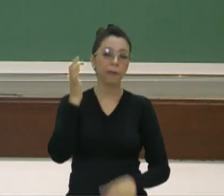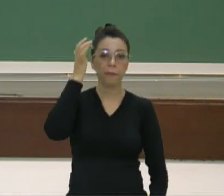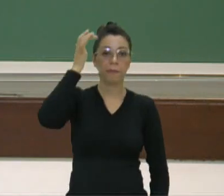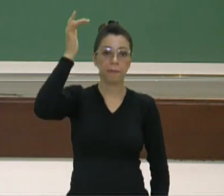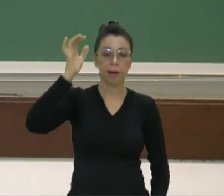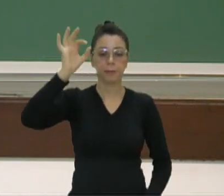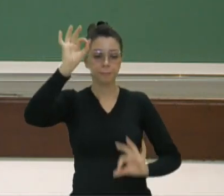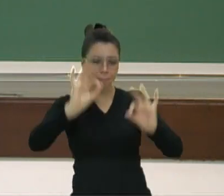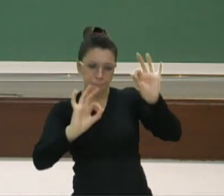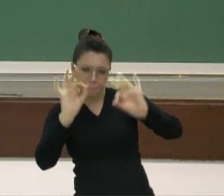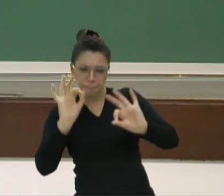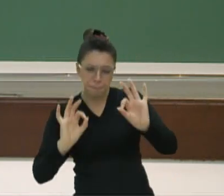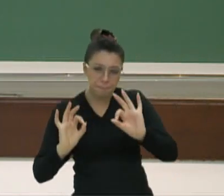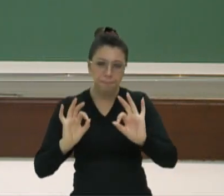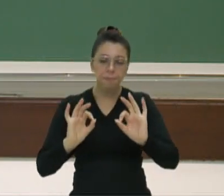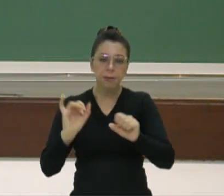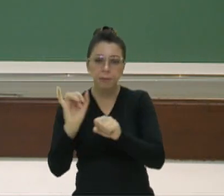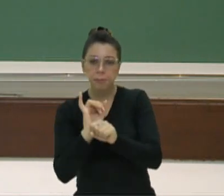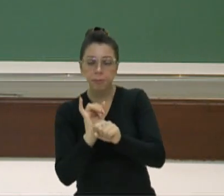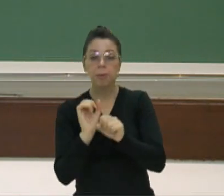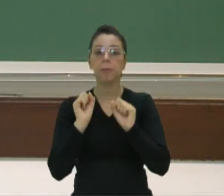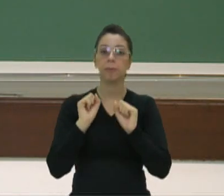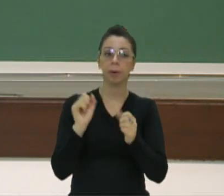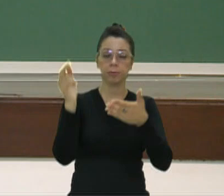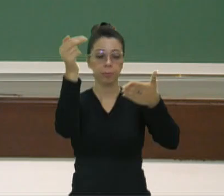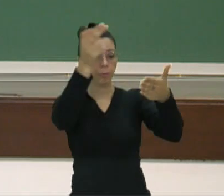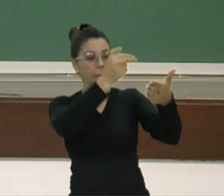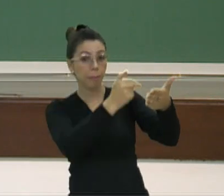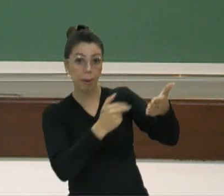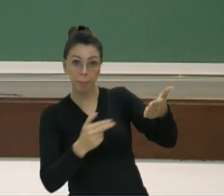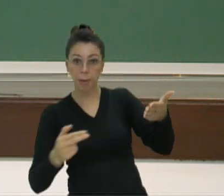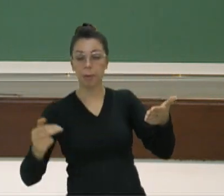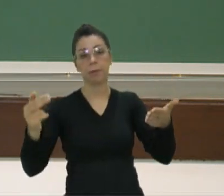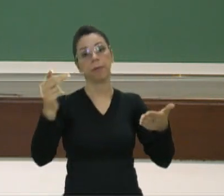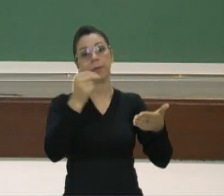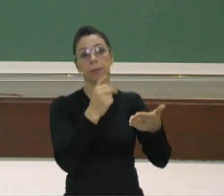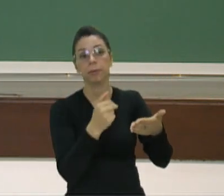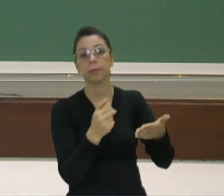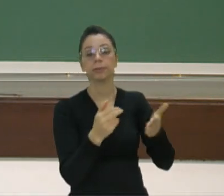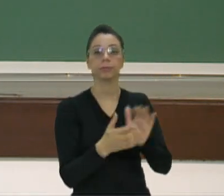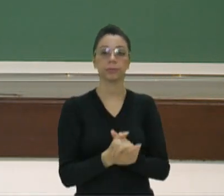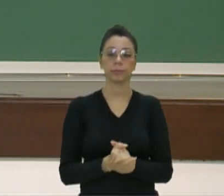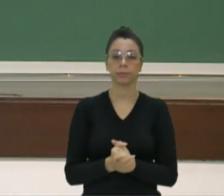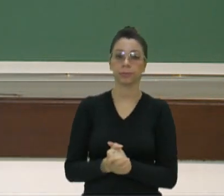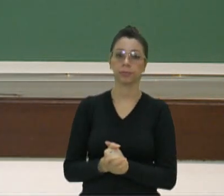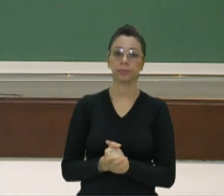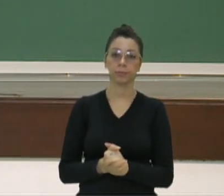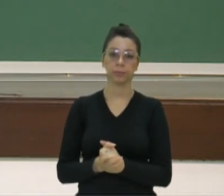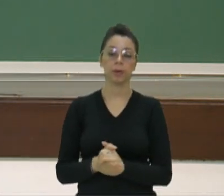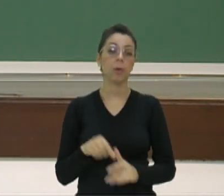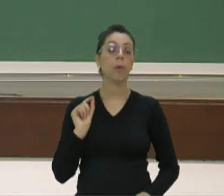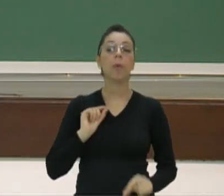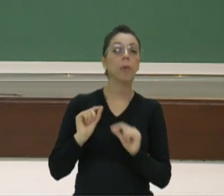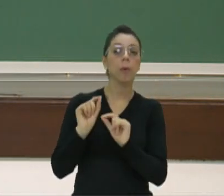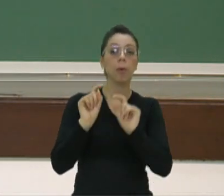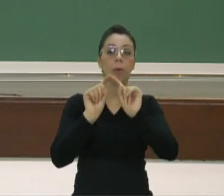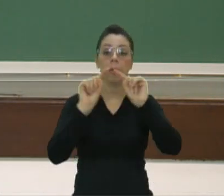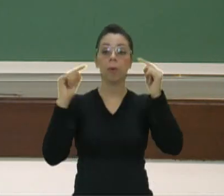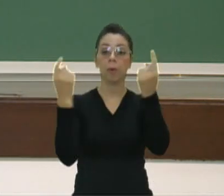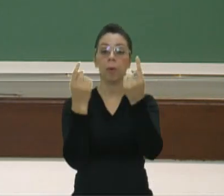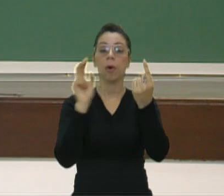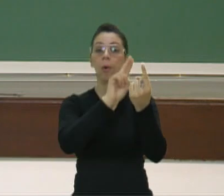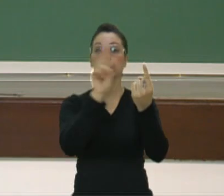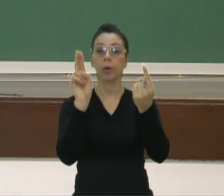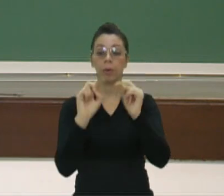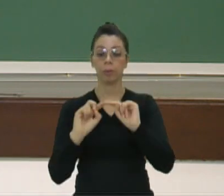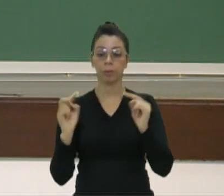aí o esqueminha básico, pode ser grosseiro para que você finalize em tempo hábil. Vamos identificar essas linhas, porque elas vão